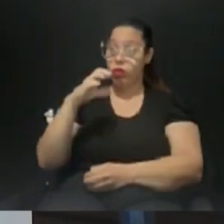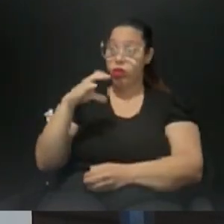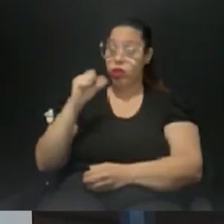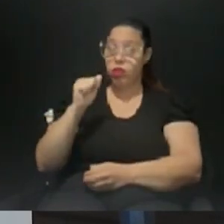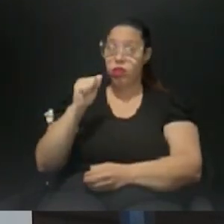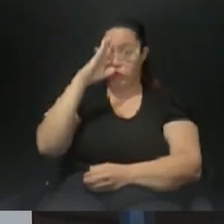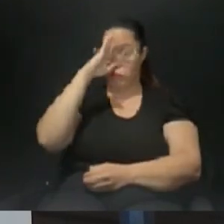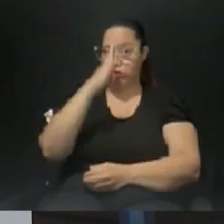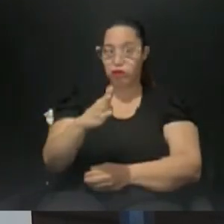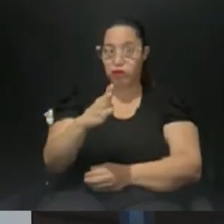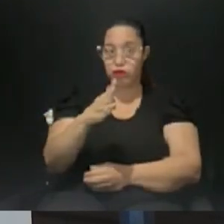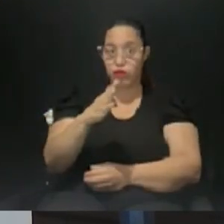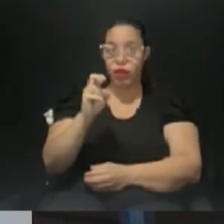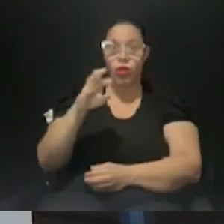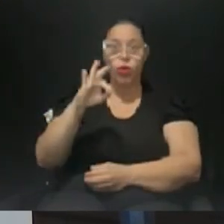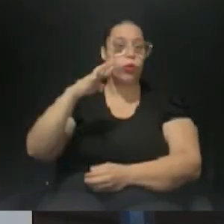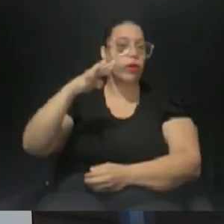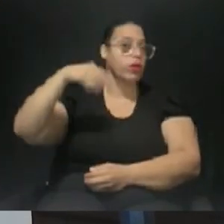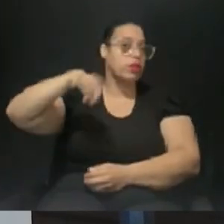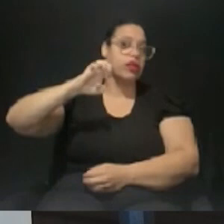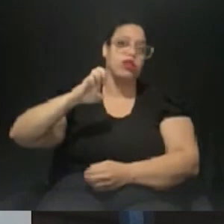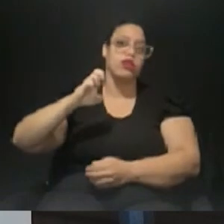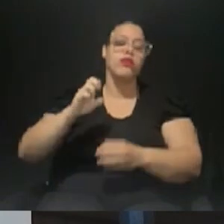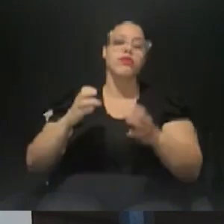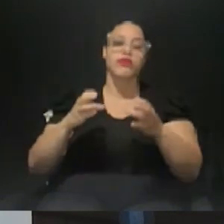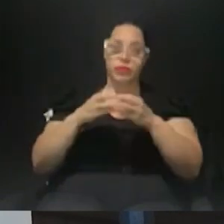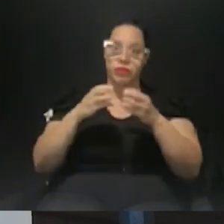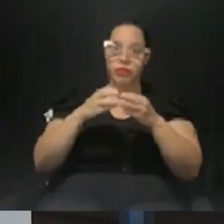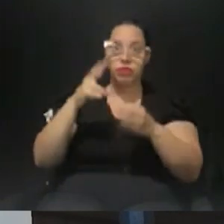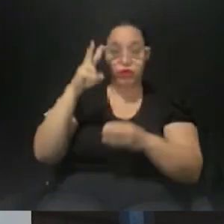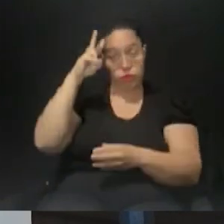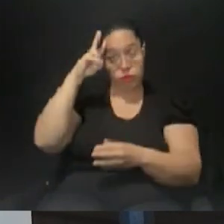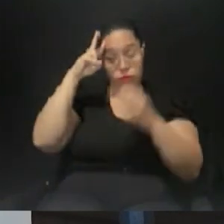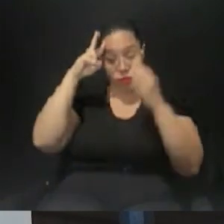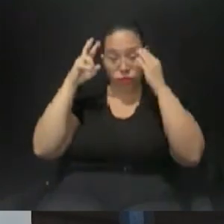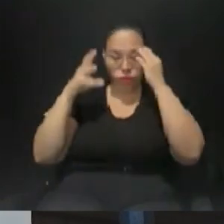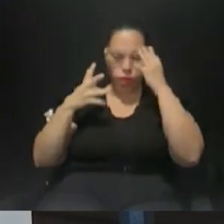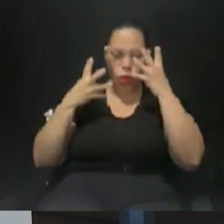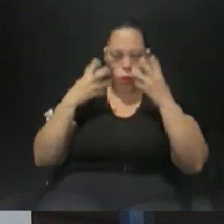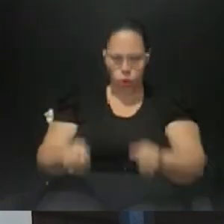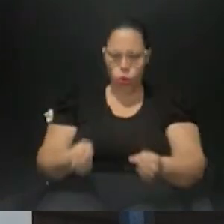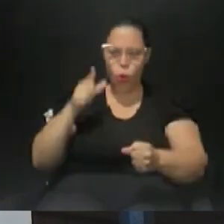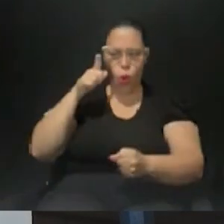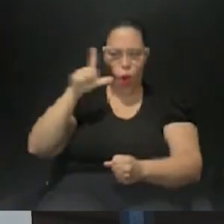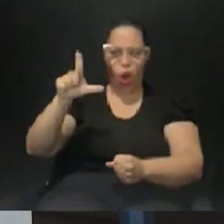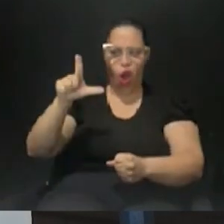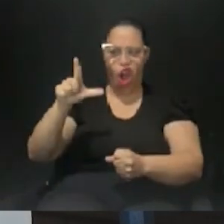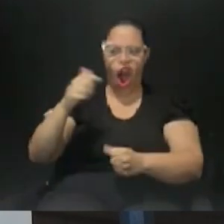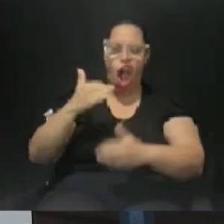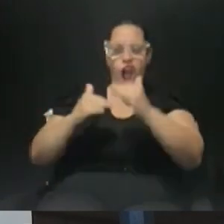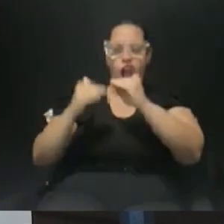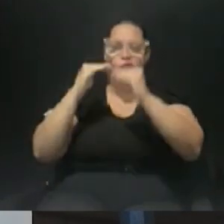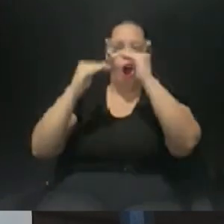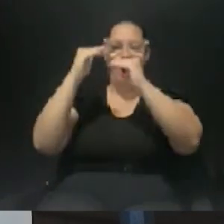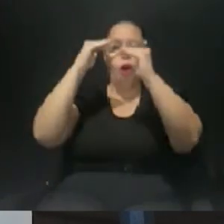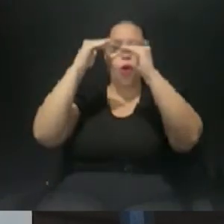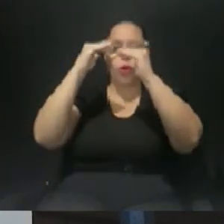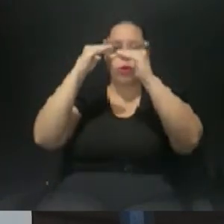conquista, né, desse desenvolvimento. E por nós estar aqui quase 20 anos